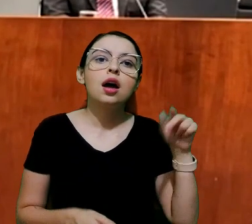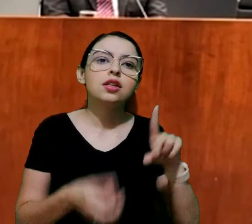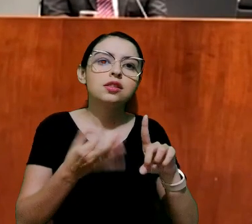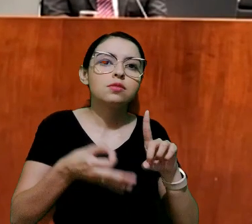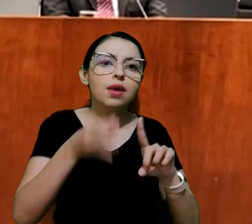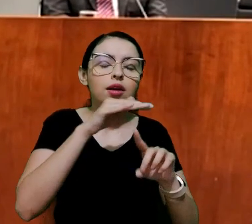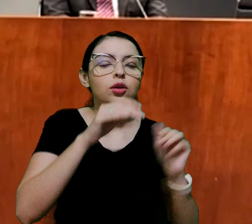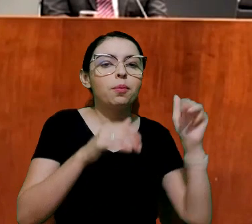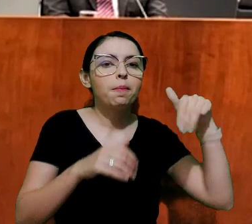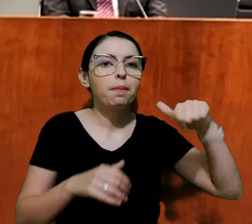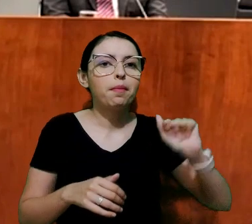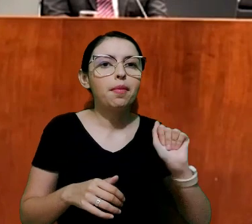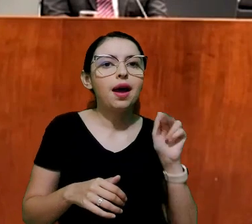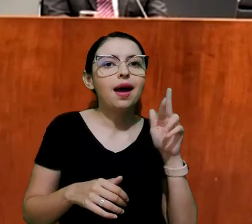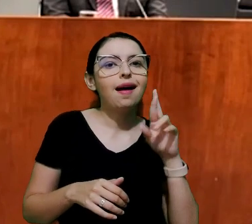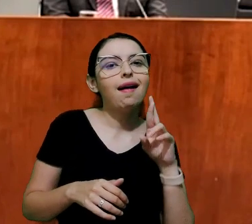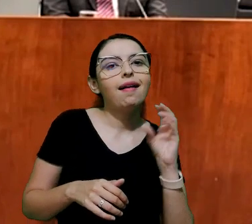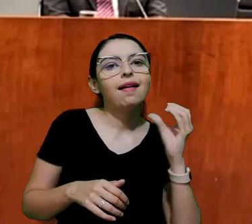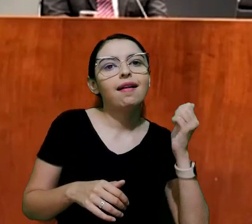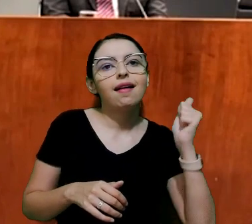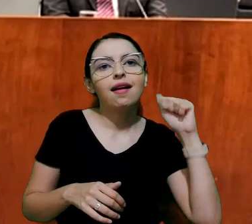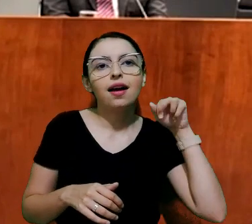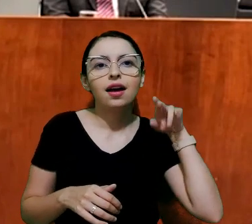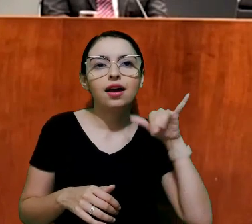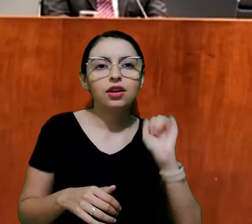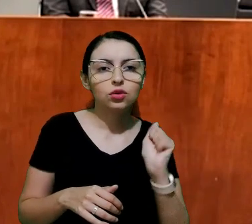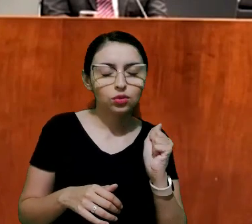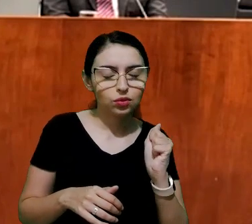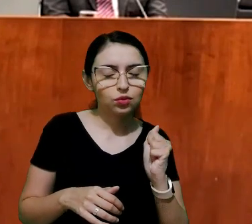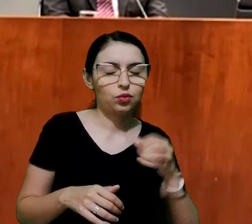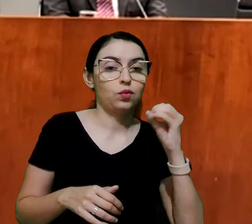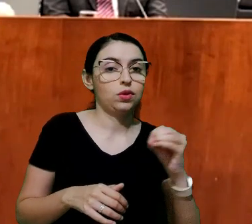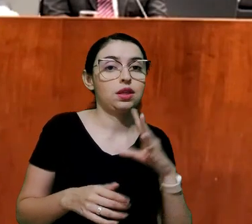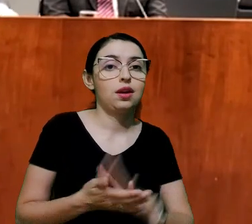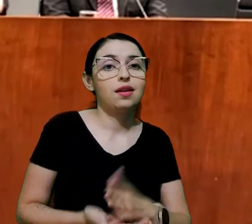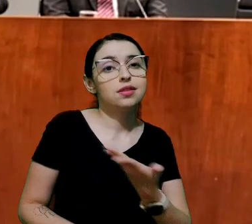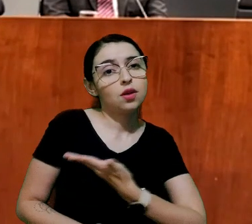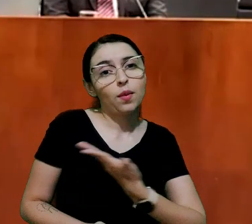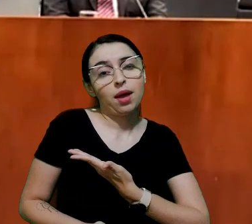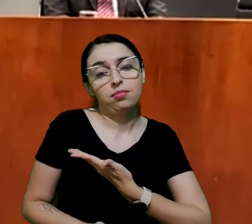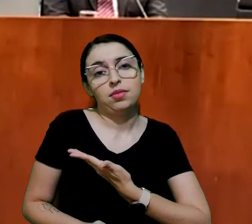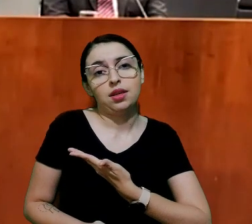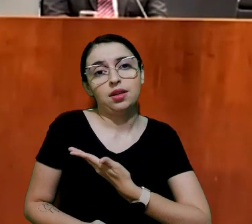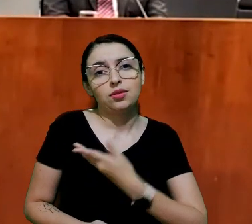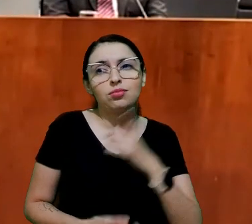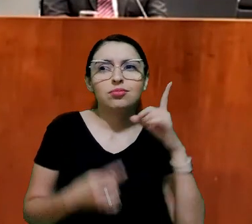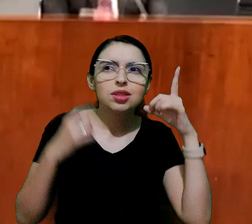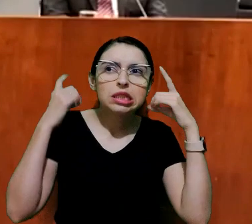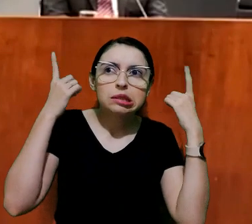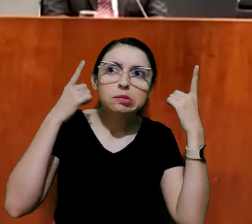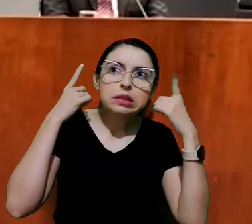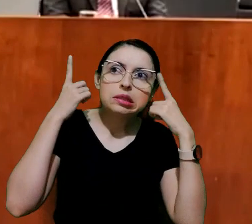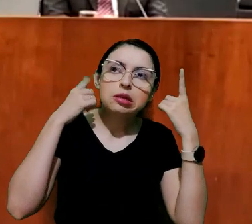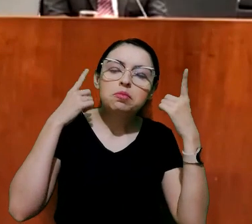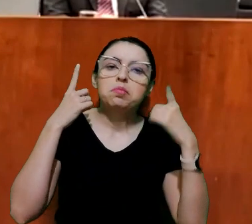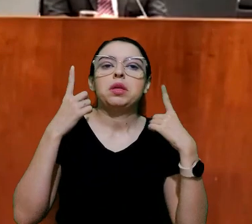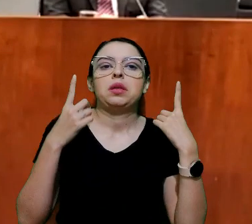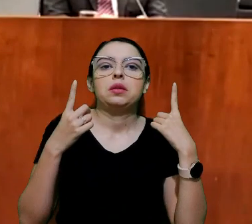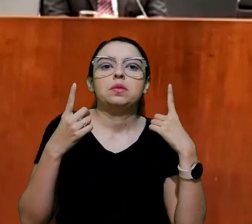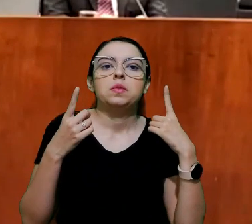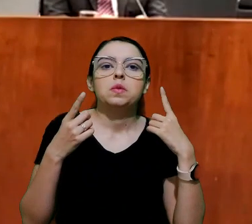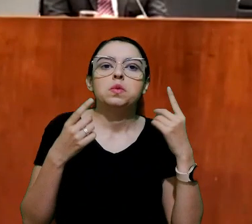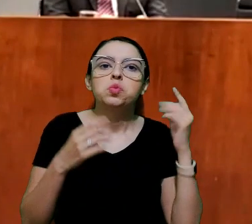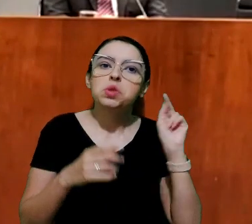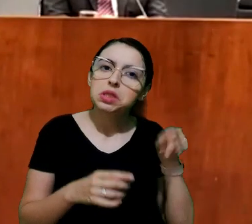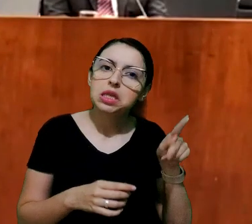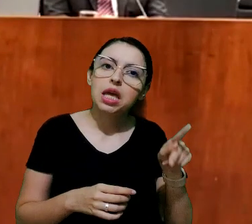também, não vejo, enfim, são colegas meus que a reflexão era uma constante